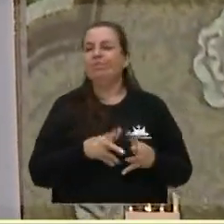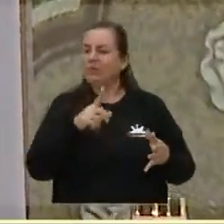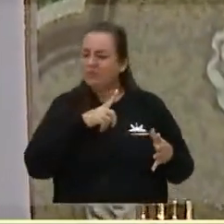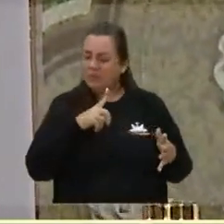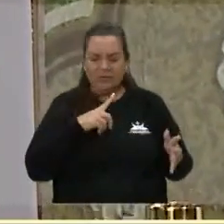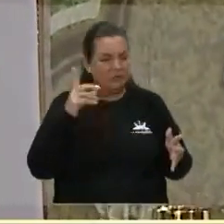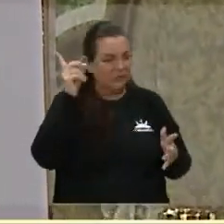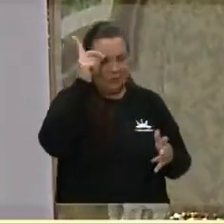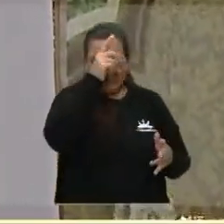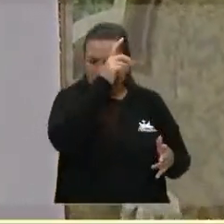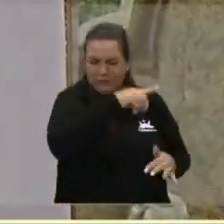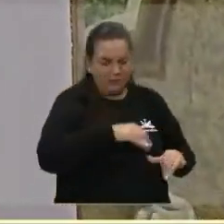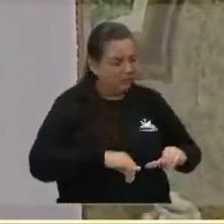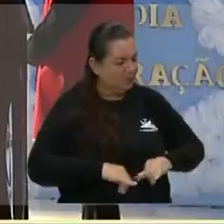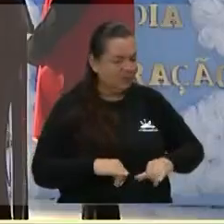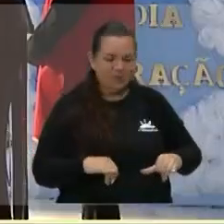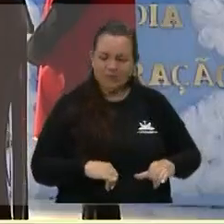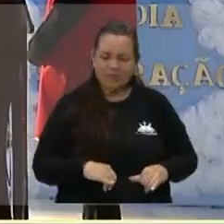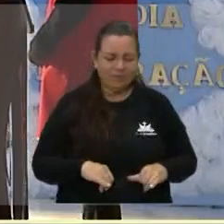grandes tribulações,